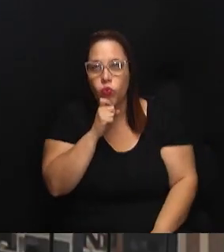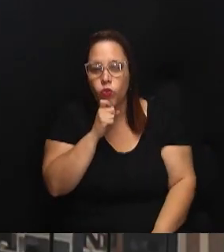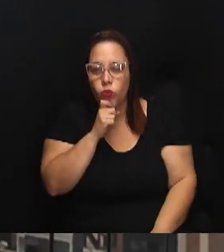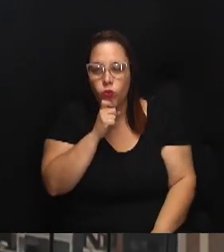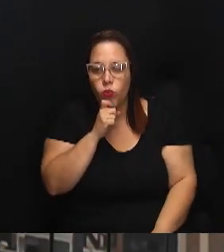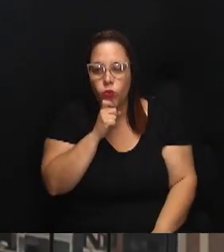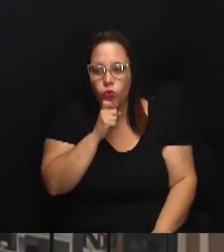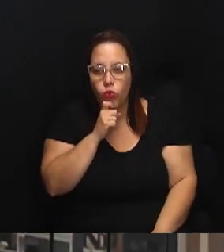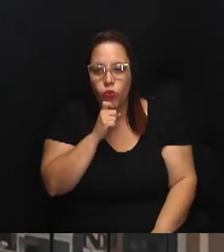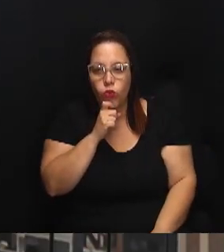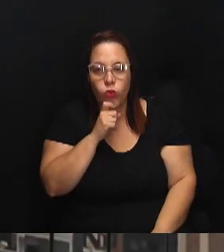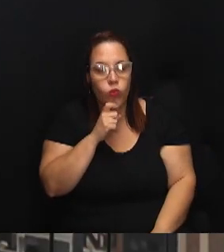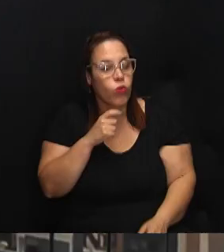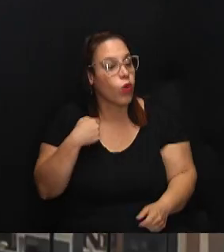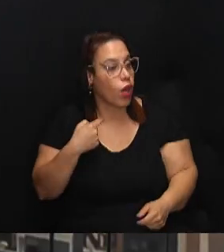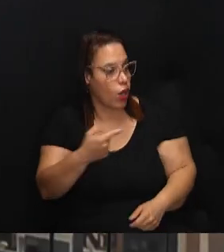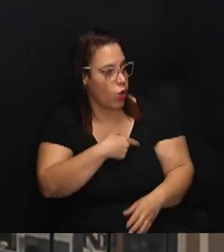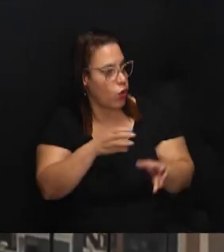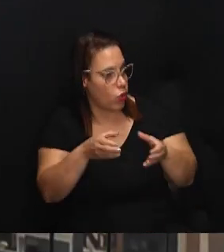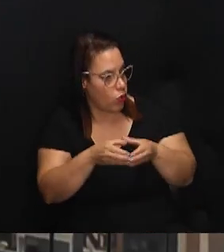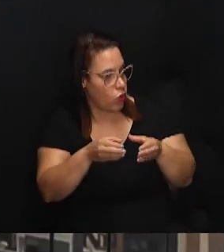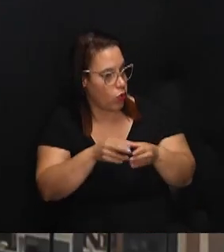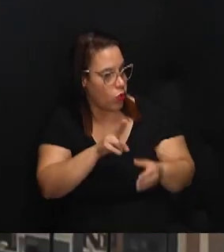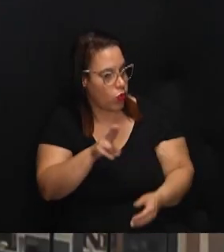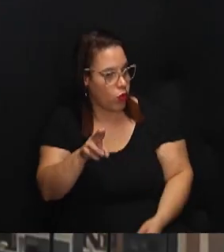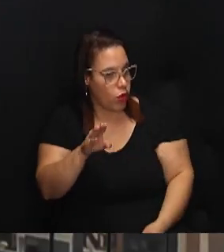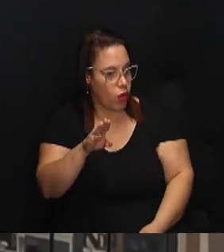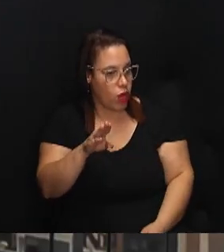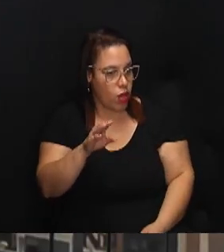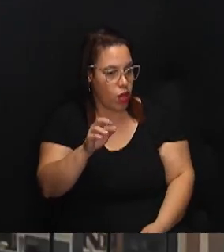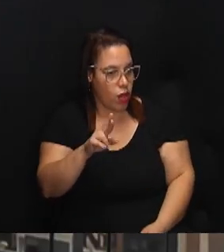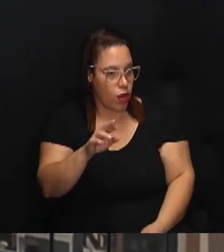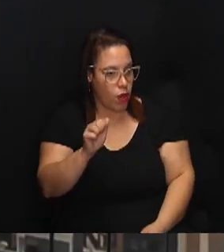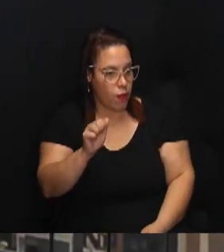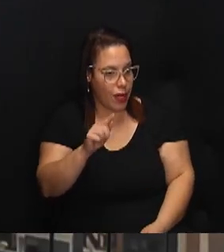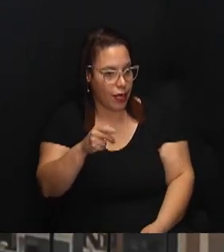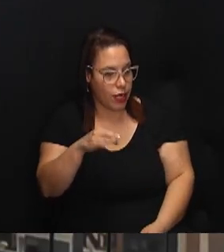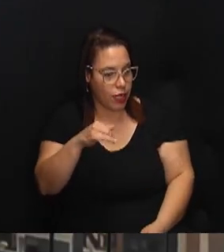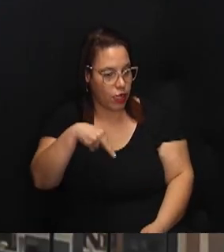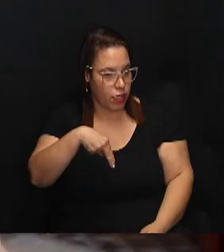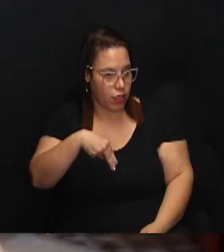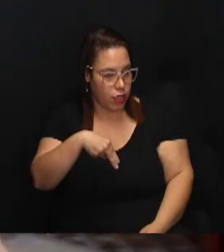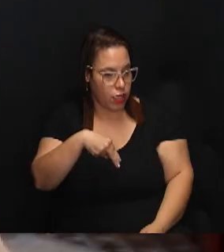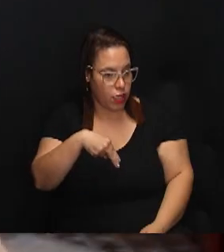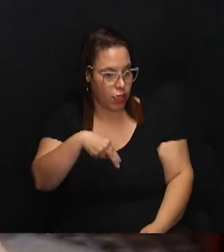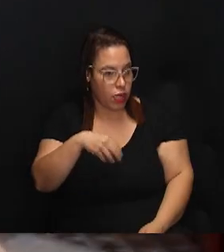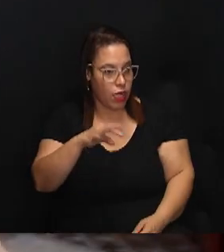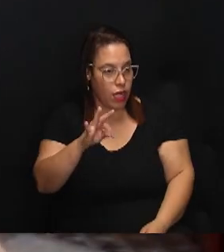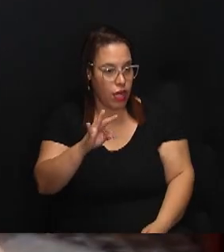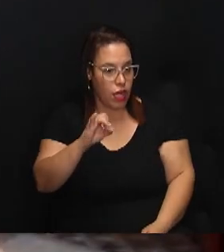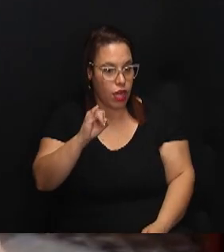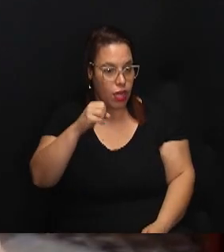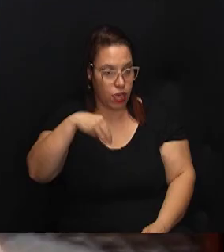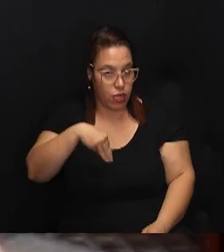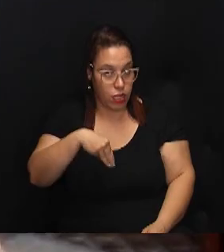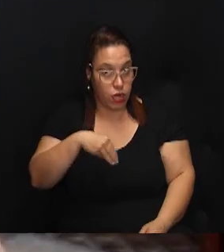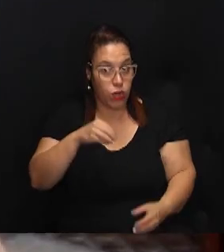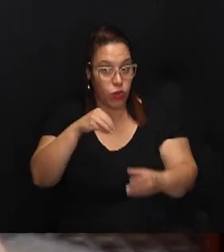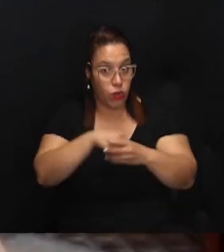da dimensão. A nossa equipe, ela se chamou Brazilian Team, então nós somos a equipe